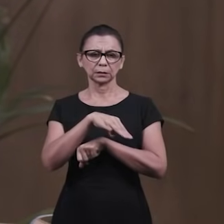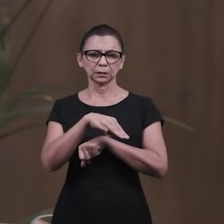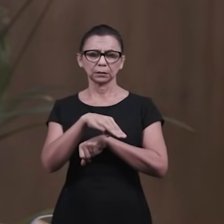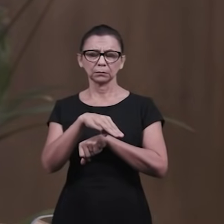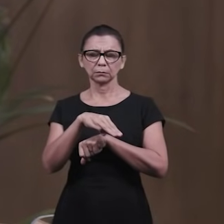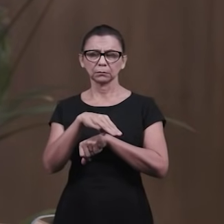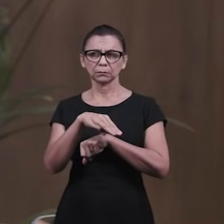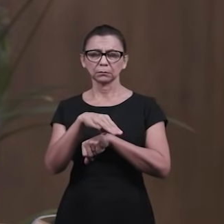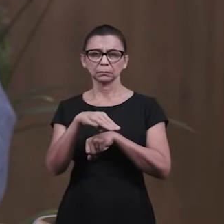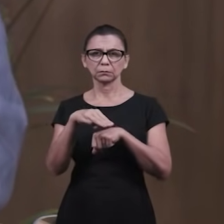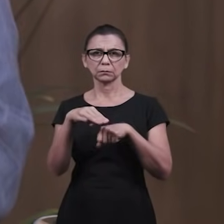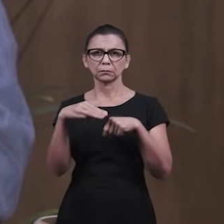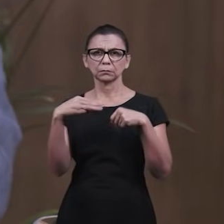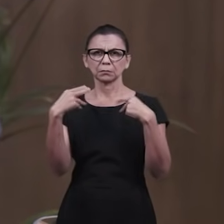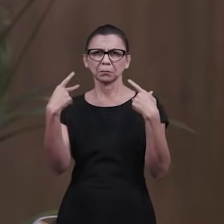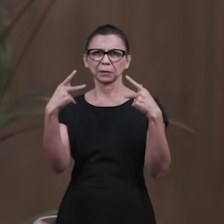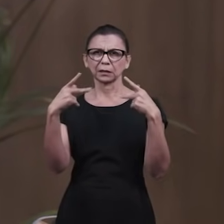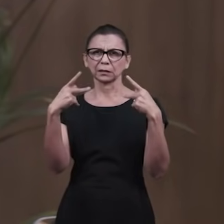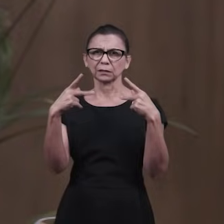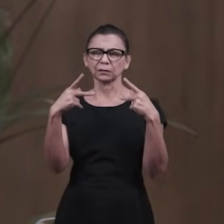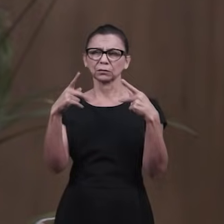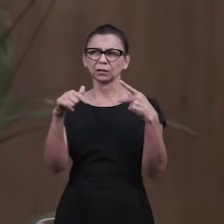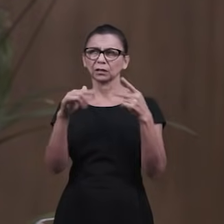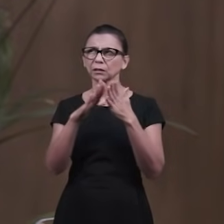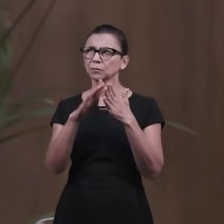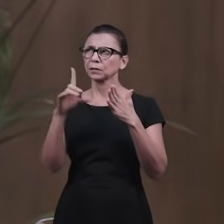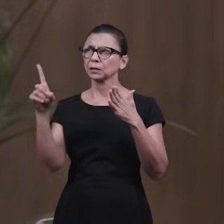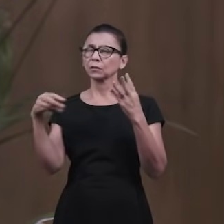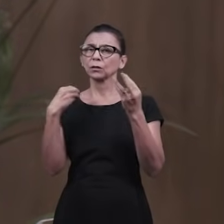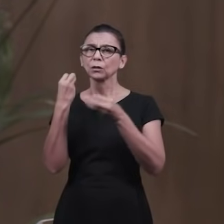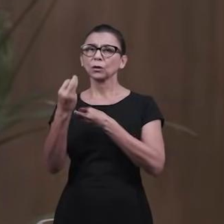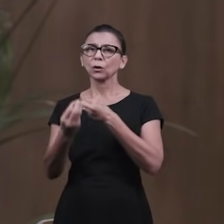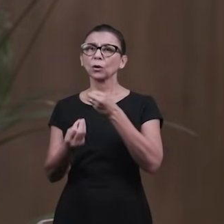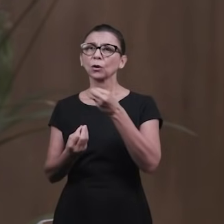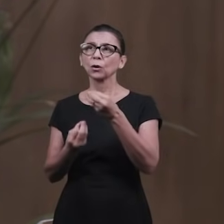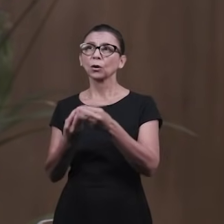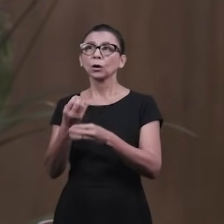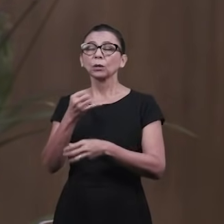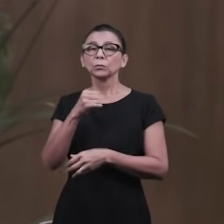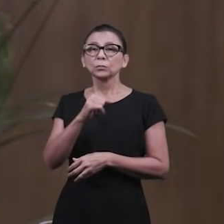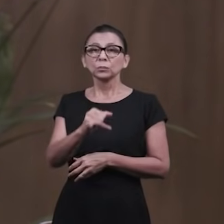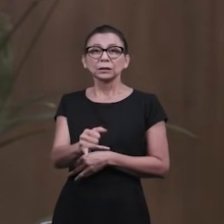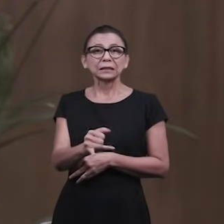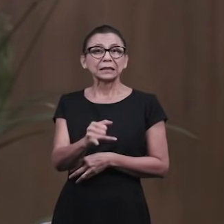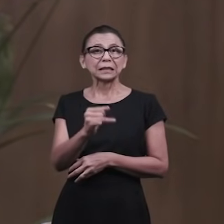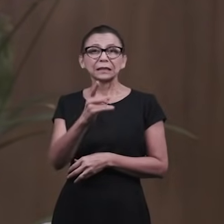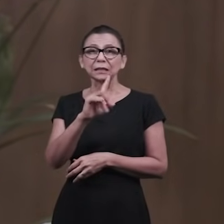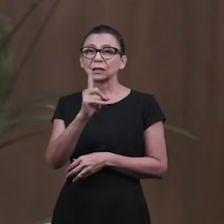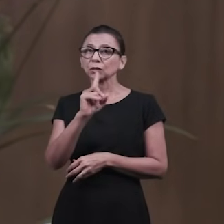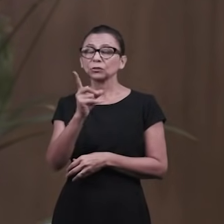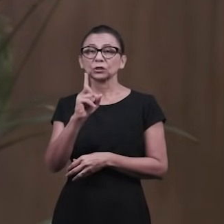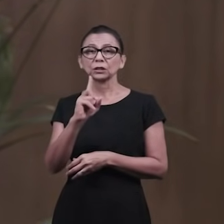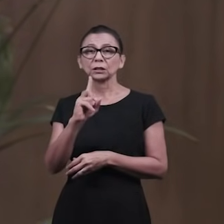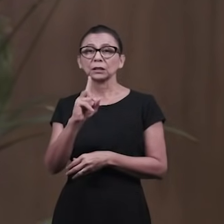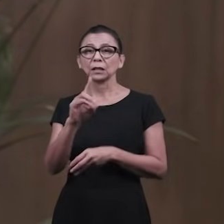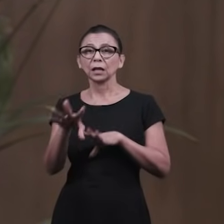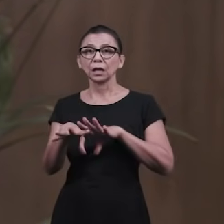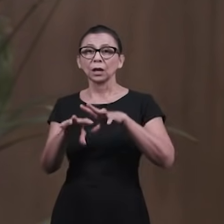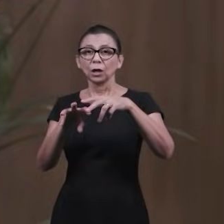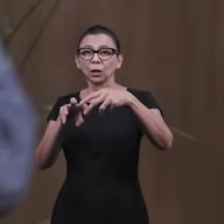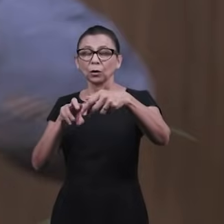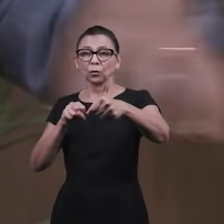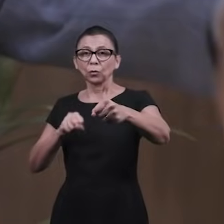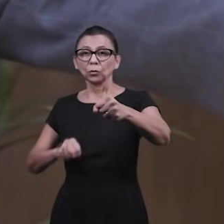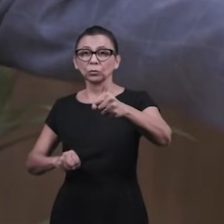palavra? Como? Ministério da palavra, se o cânon cristão não existia ainda.